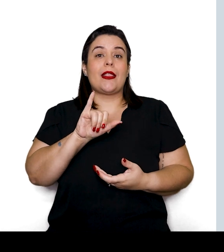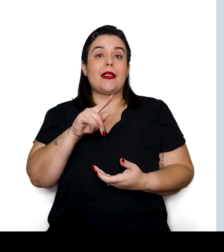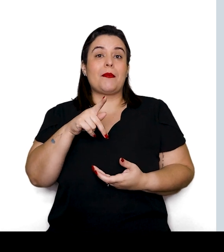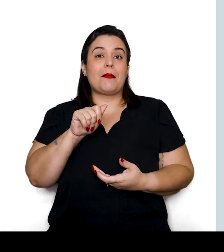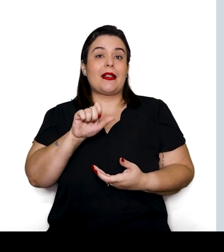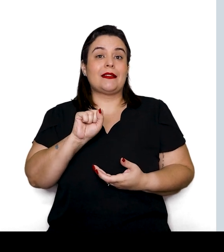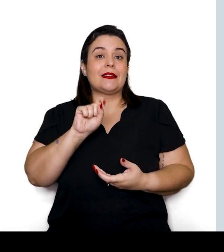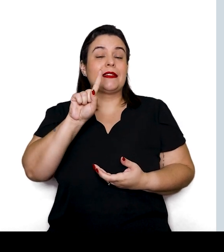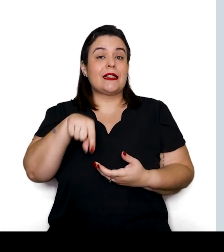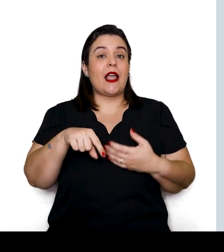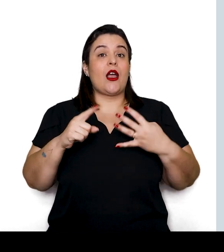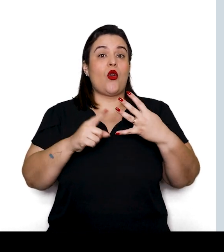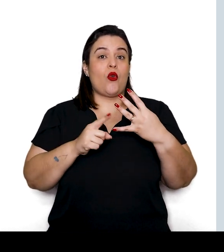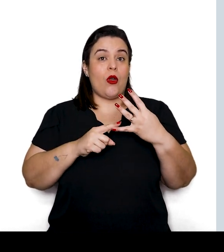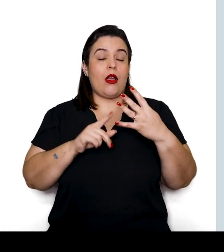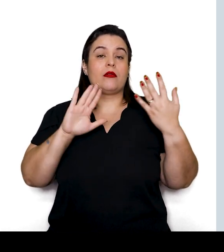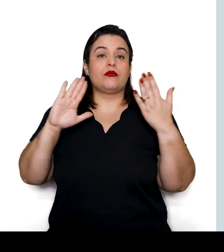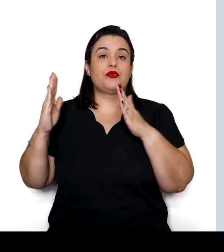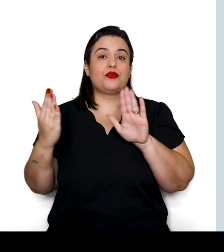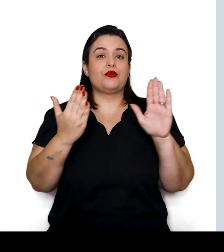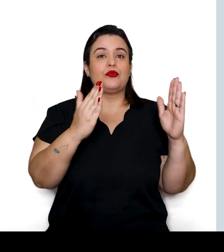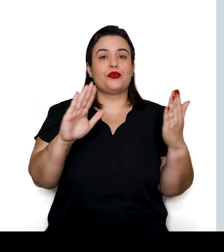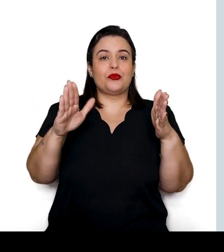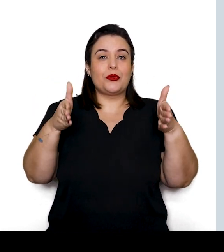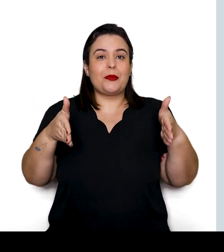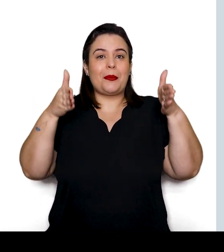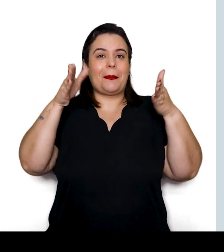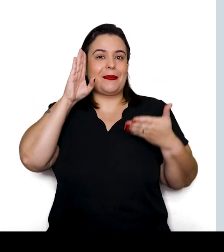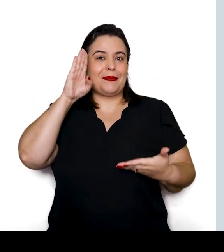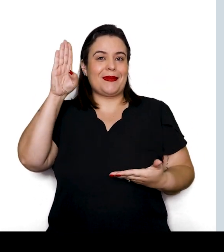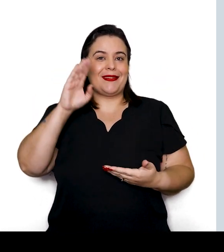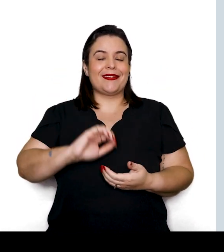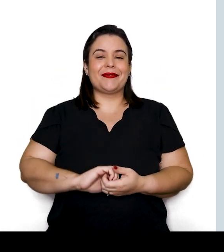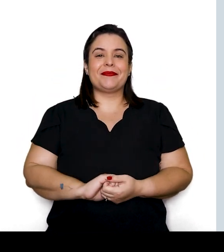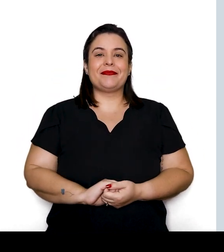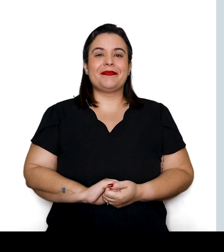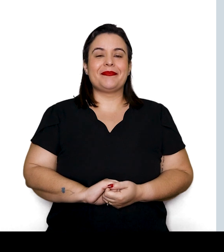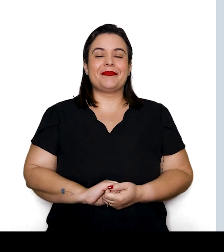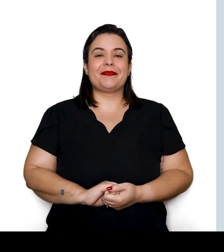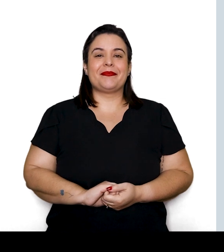obra deste núcleo na quarta ondulação do painel central.